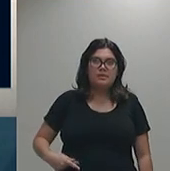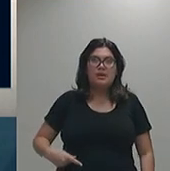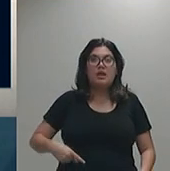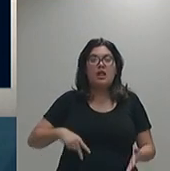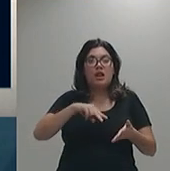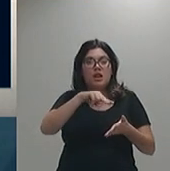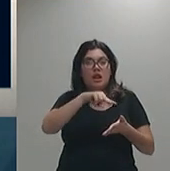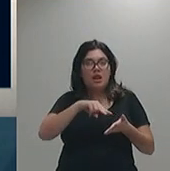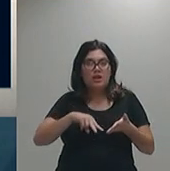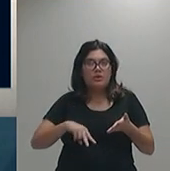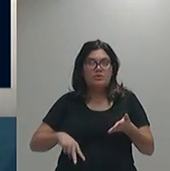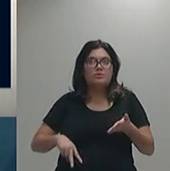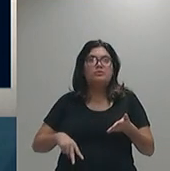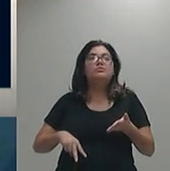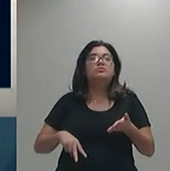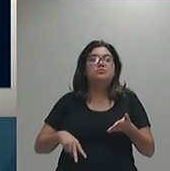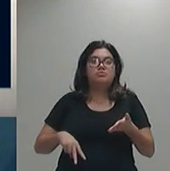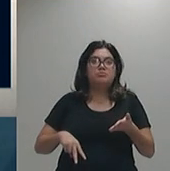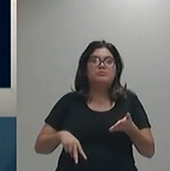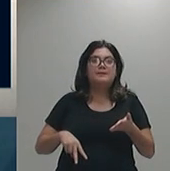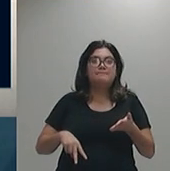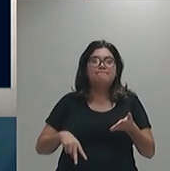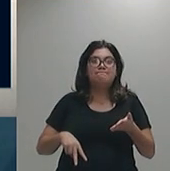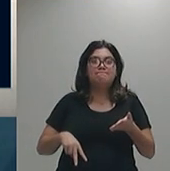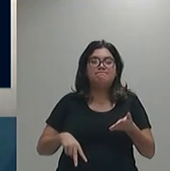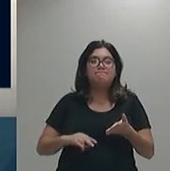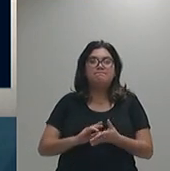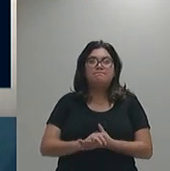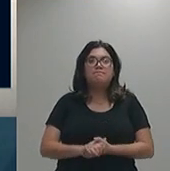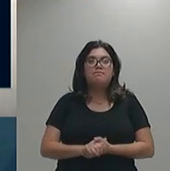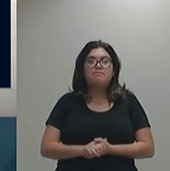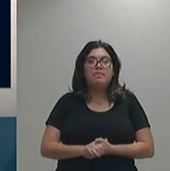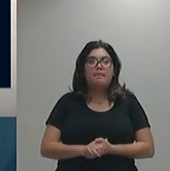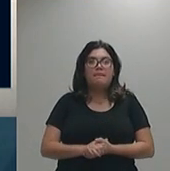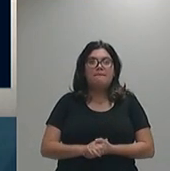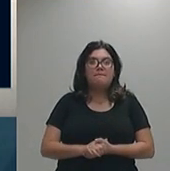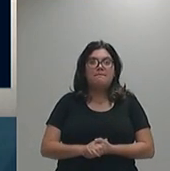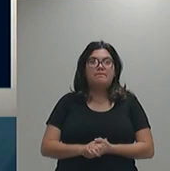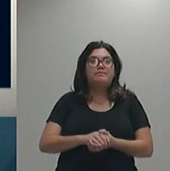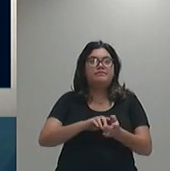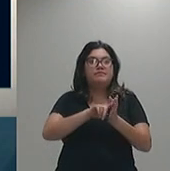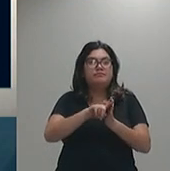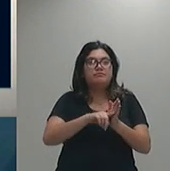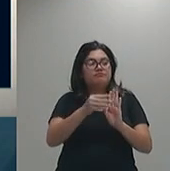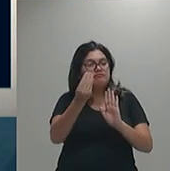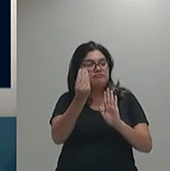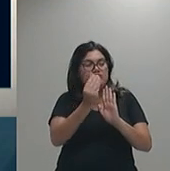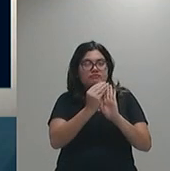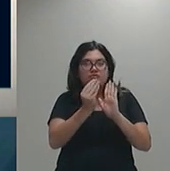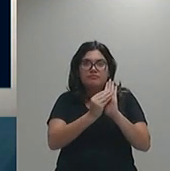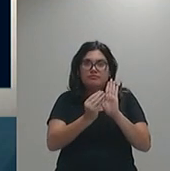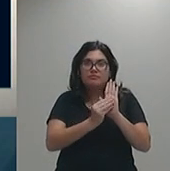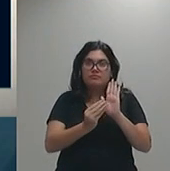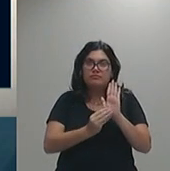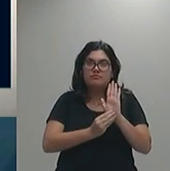Já que as roupas fiz o exame dos pontos da